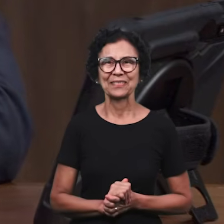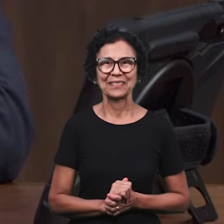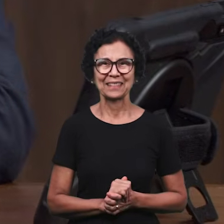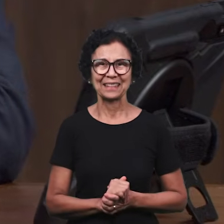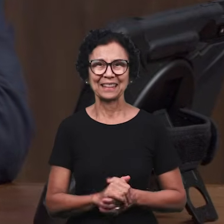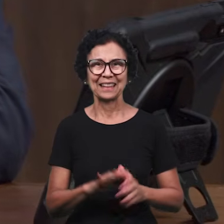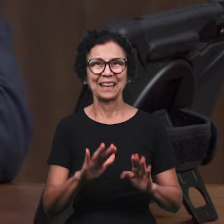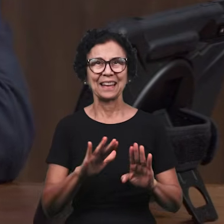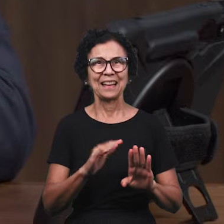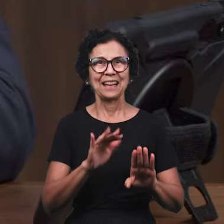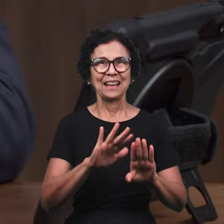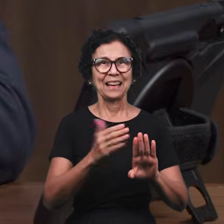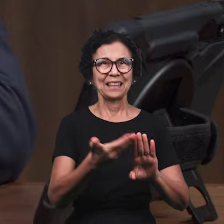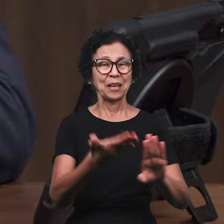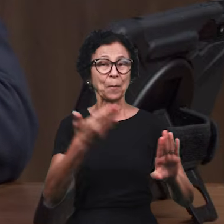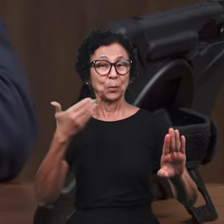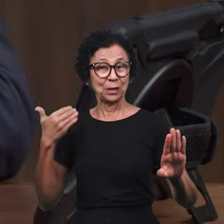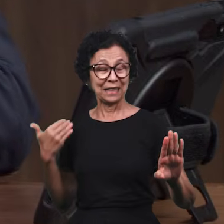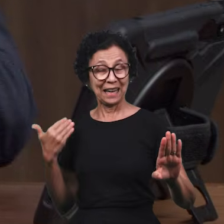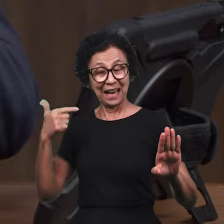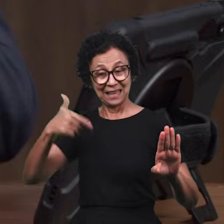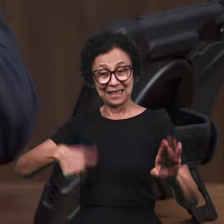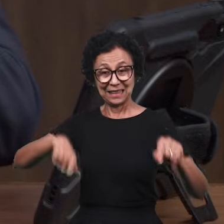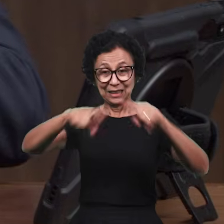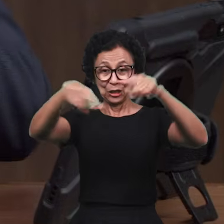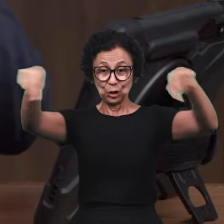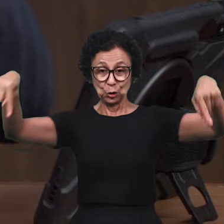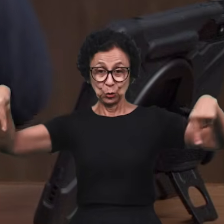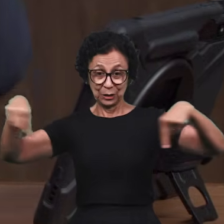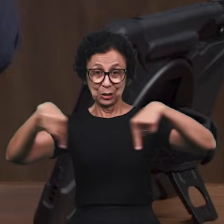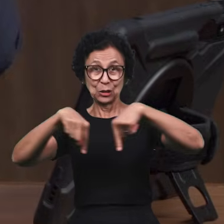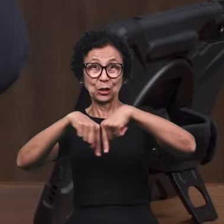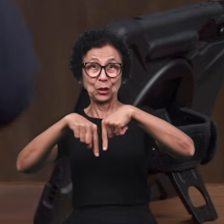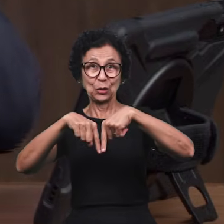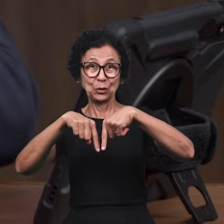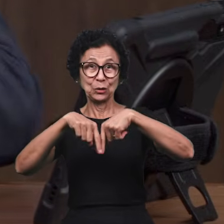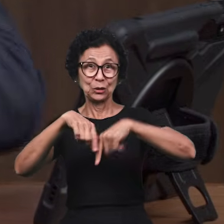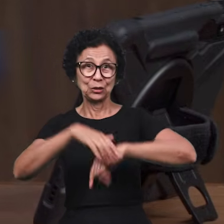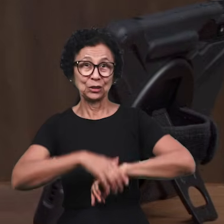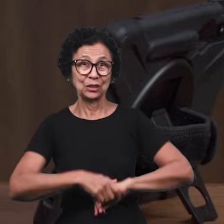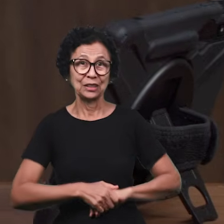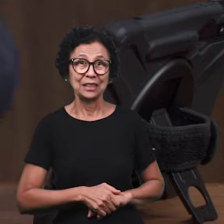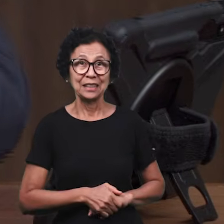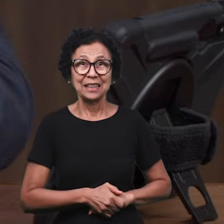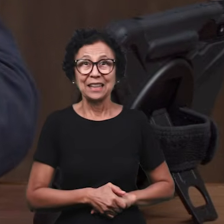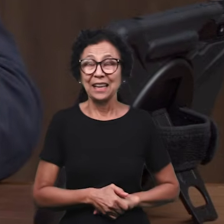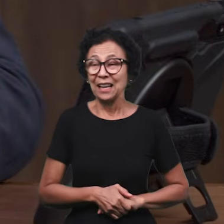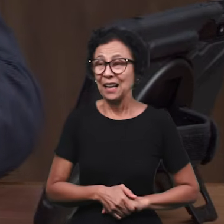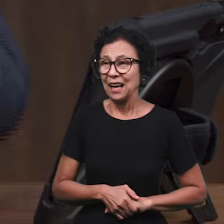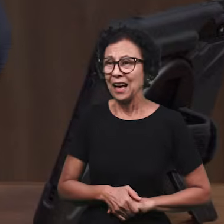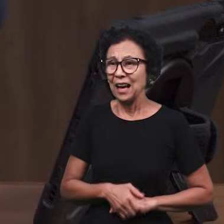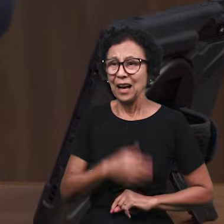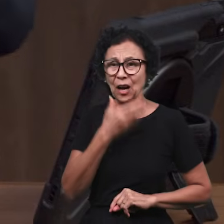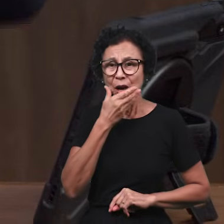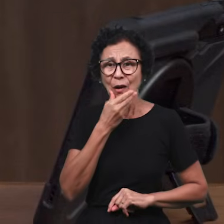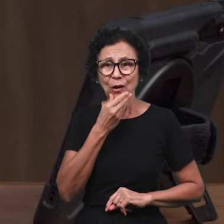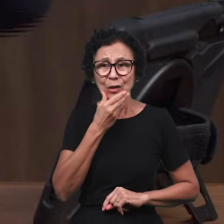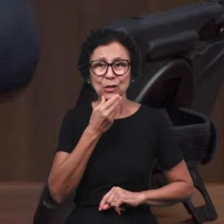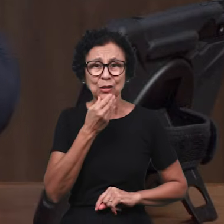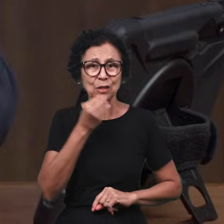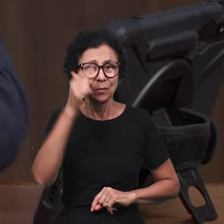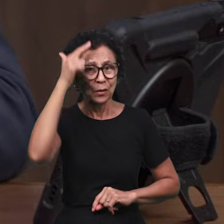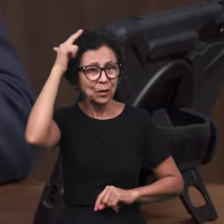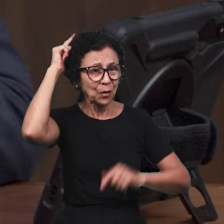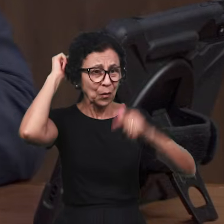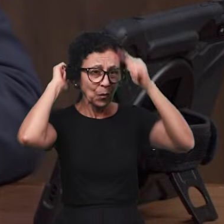câmera, na hora que ele falou assim, vai entrar, vai nas entradas, o homem começa mais nas entradas, eu achei que ele fosse fazer o corte, mas eu